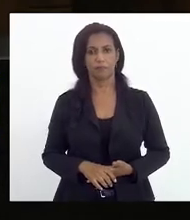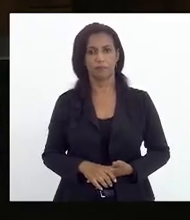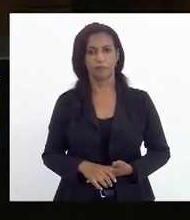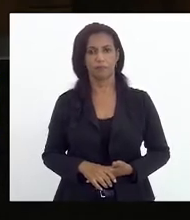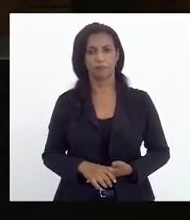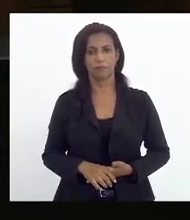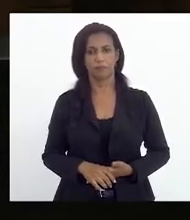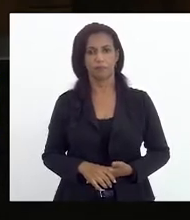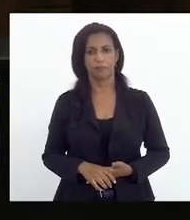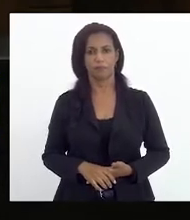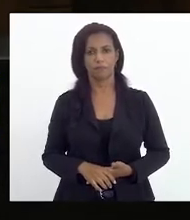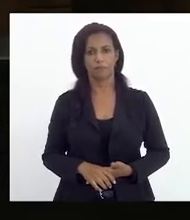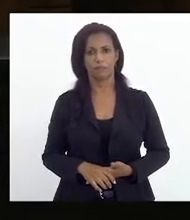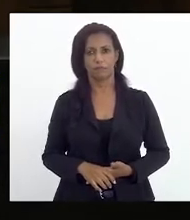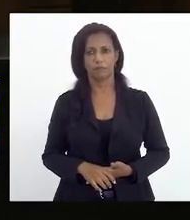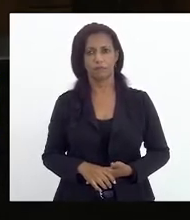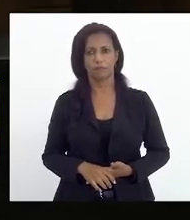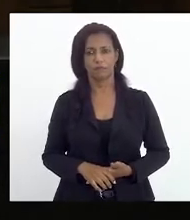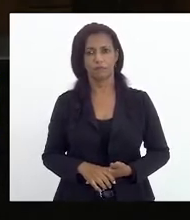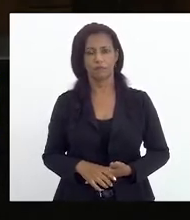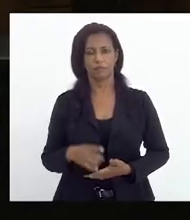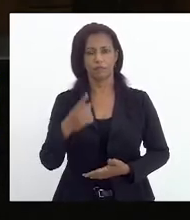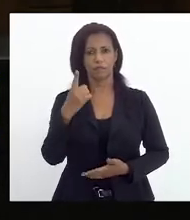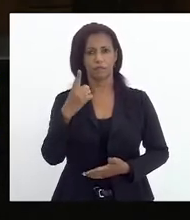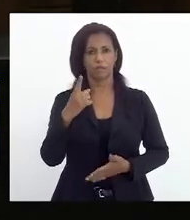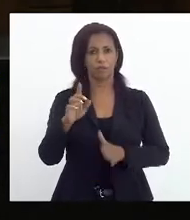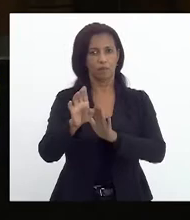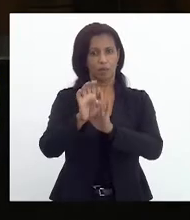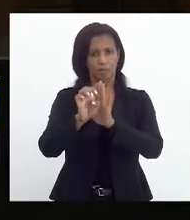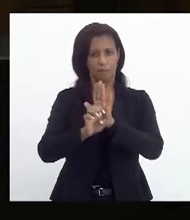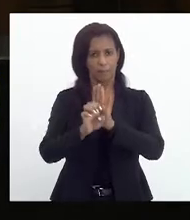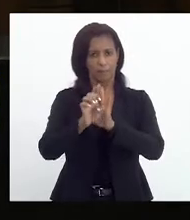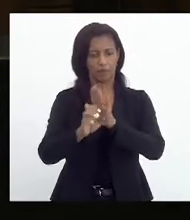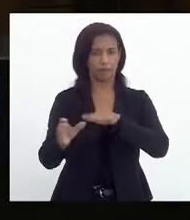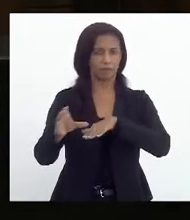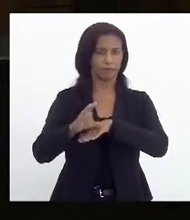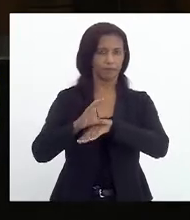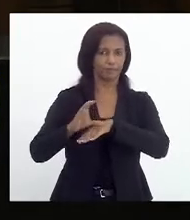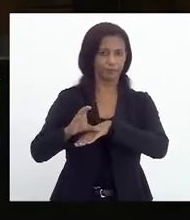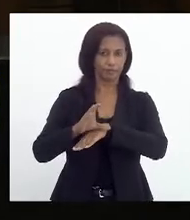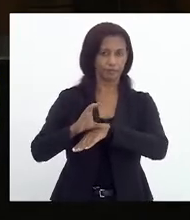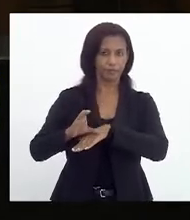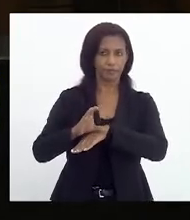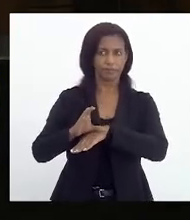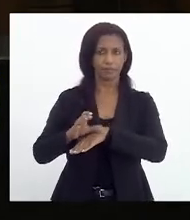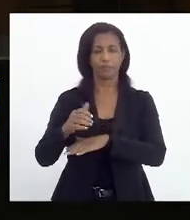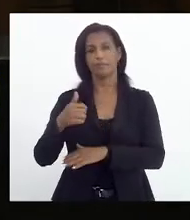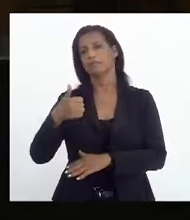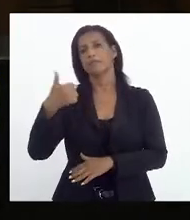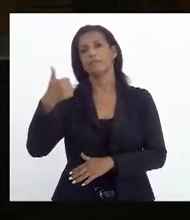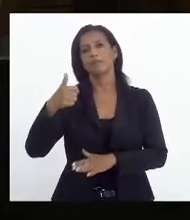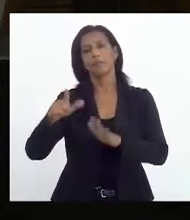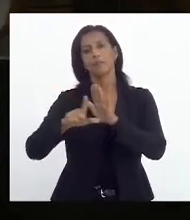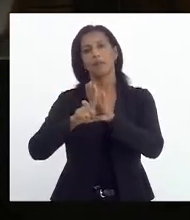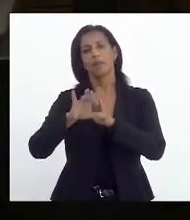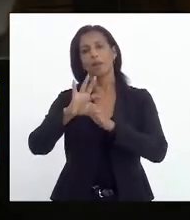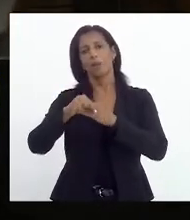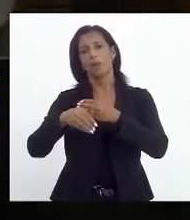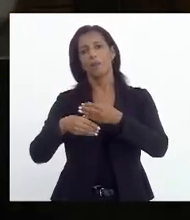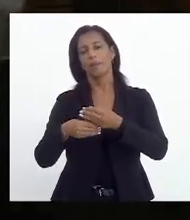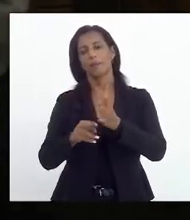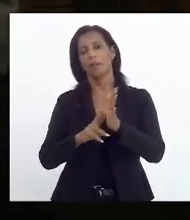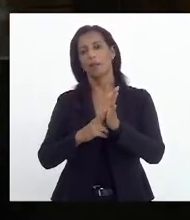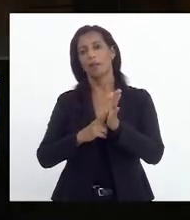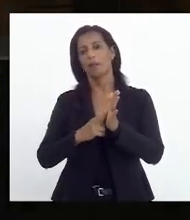bom e uma Emenda Constitucional e uma lei complementar